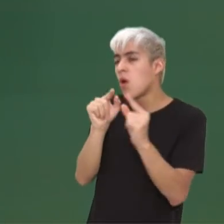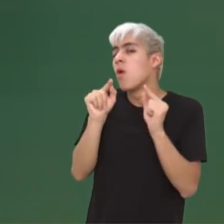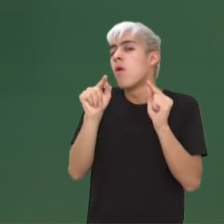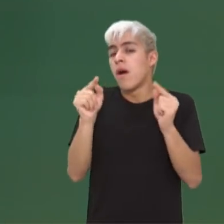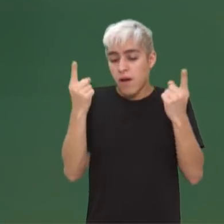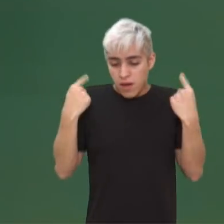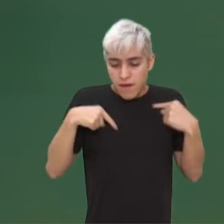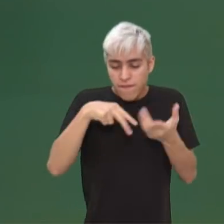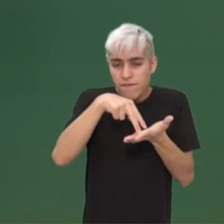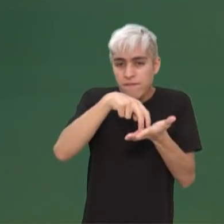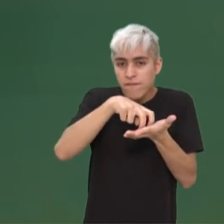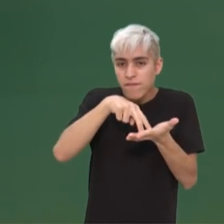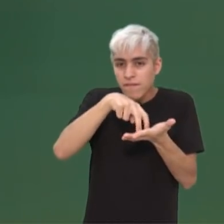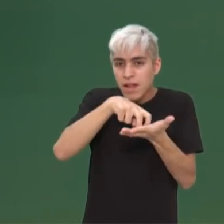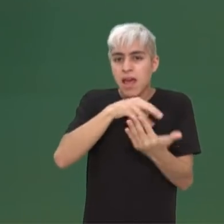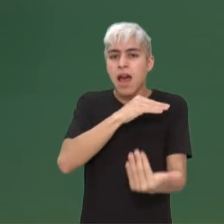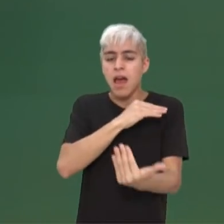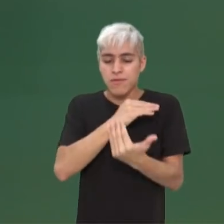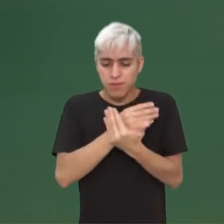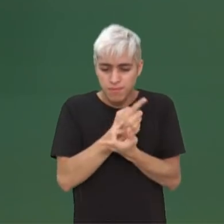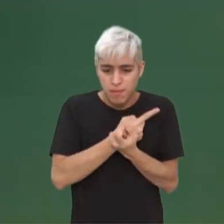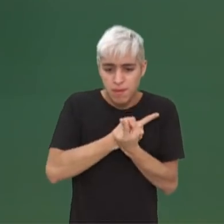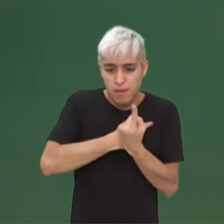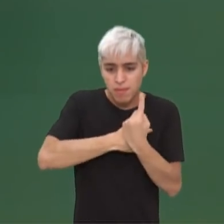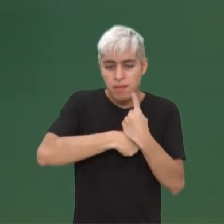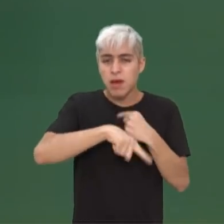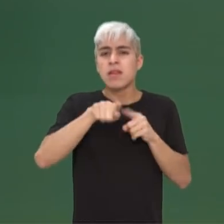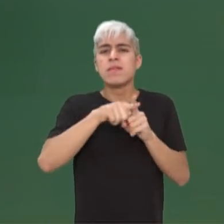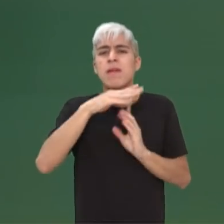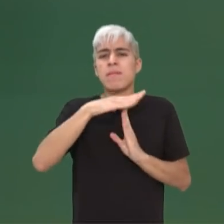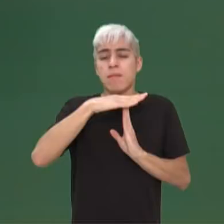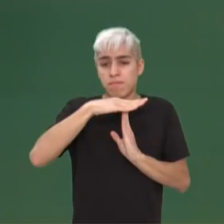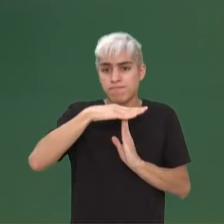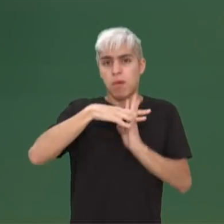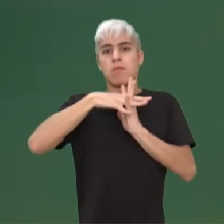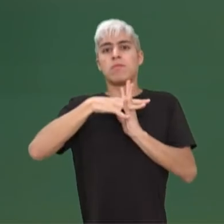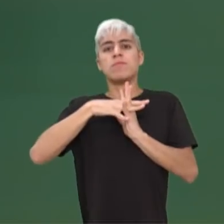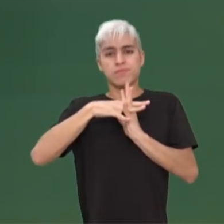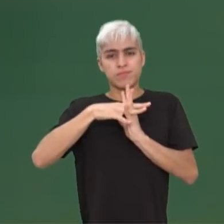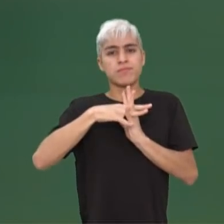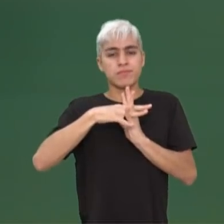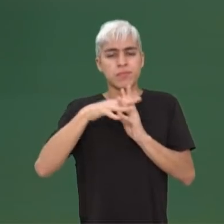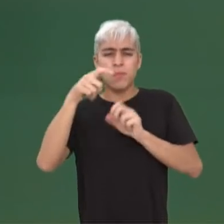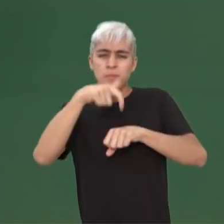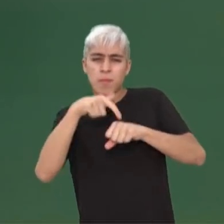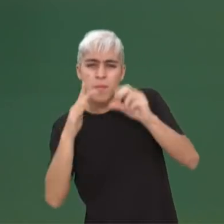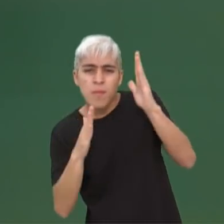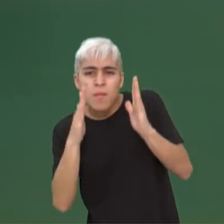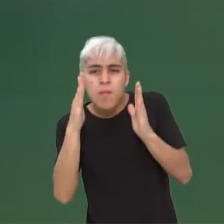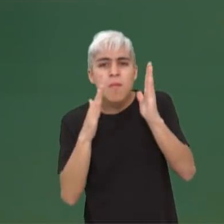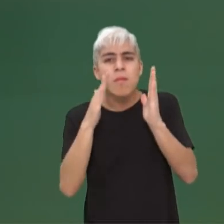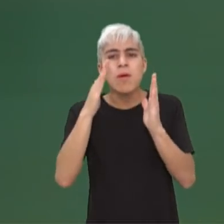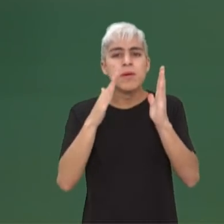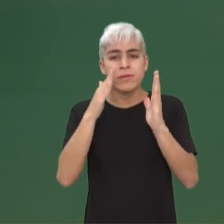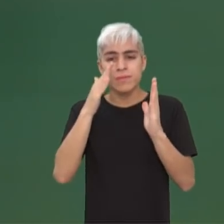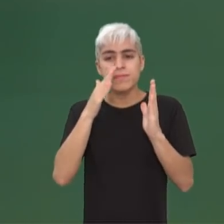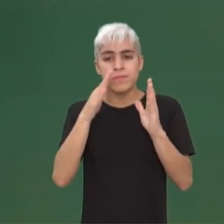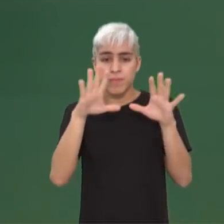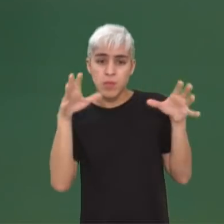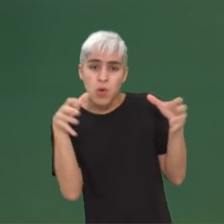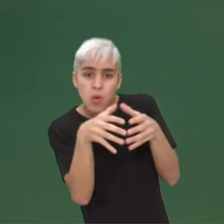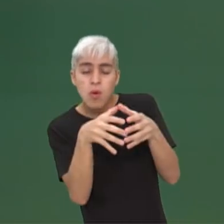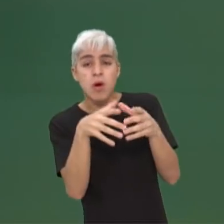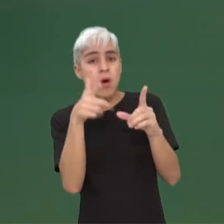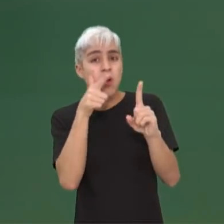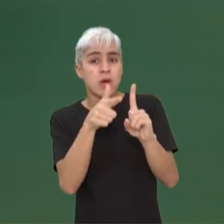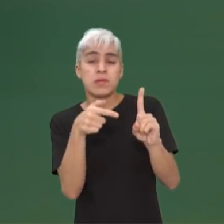flexibilidade ela é útil para nos fazer superar algumas adversidades e contornar alguns momentos ali em ponto para nossas equipes